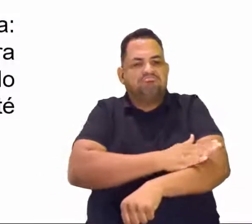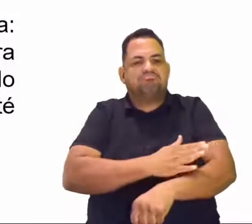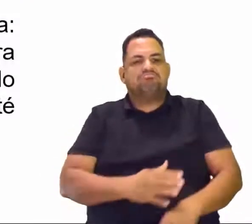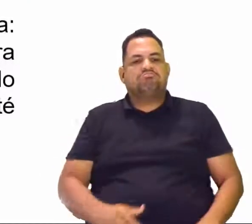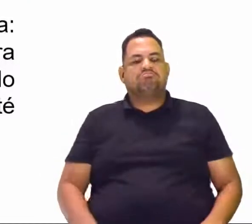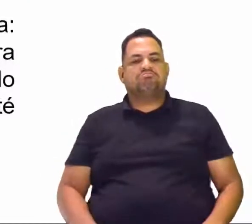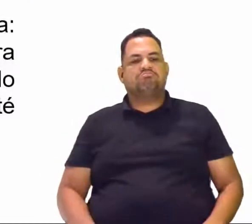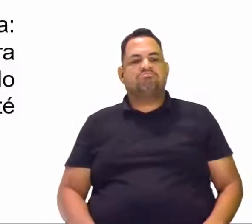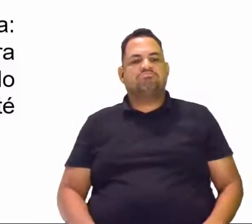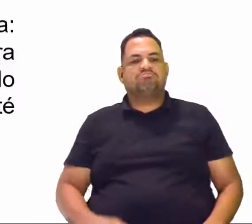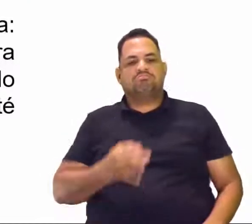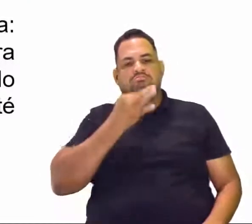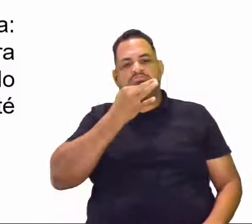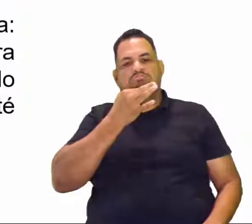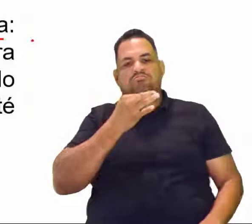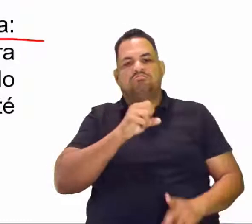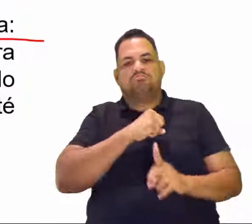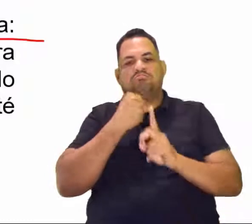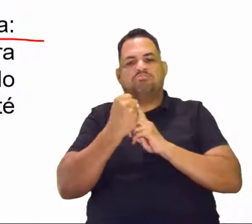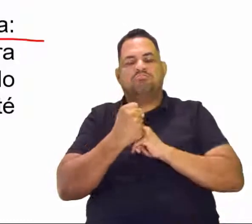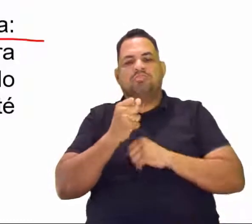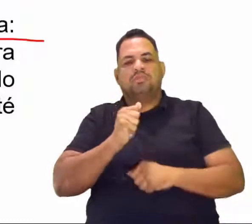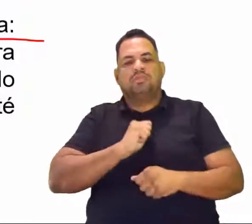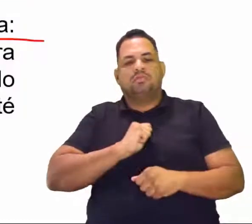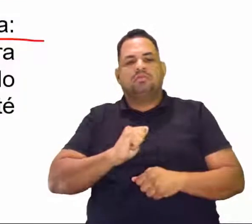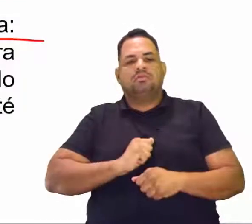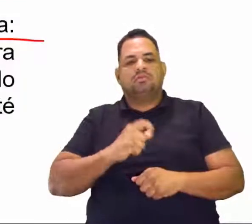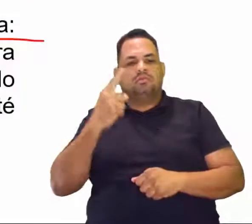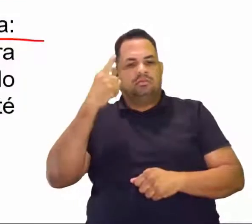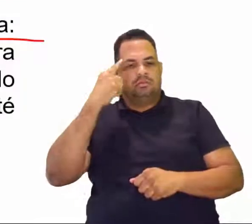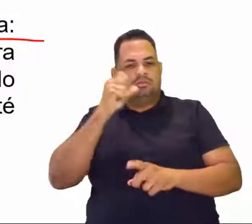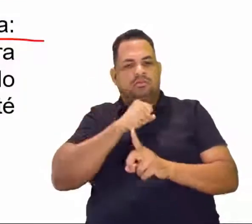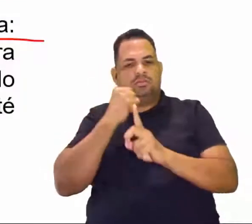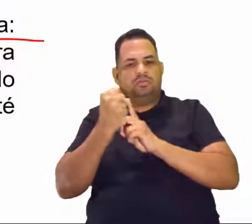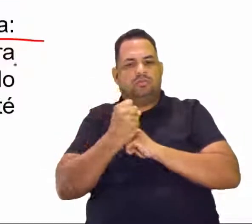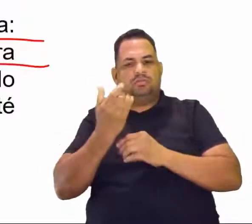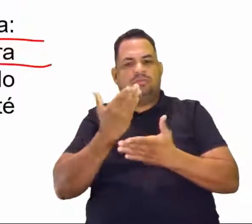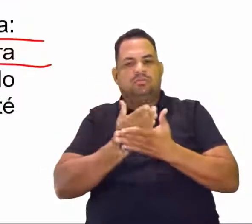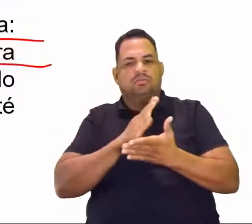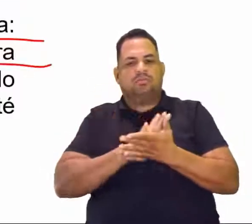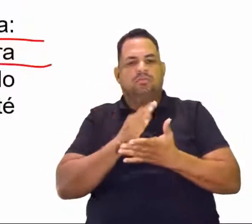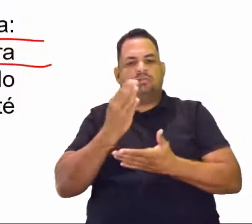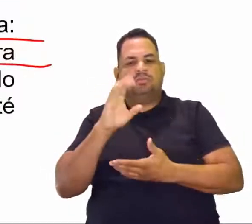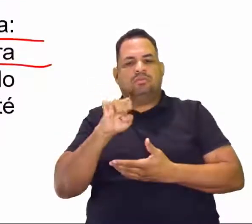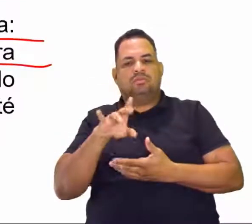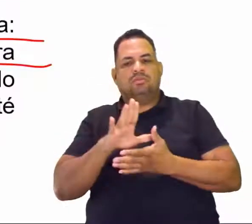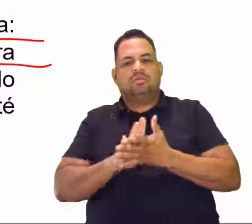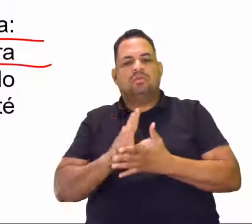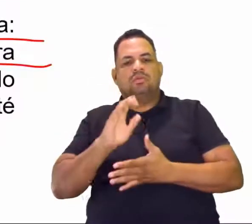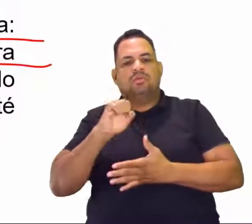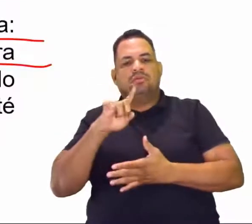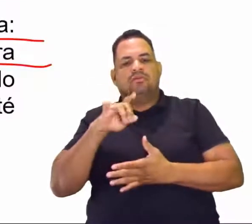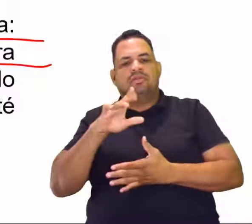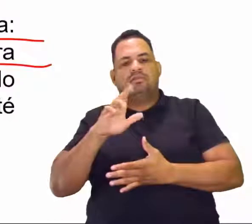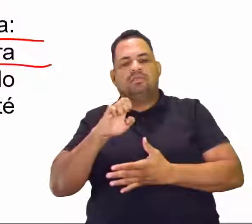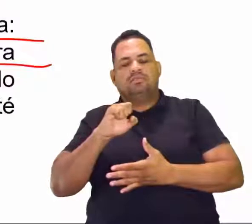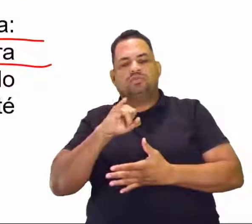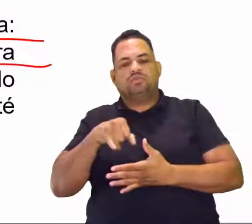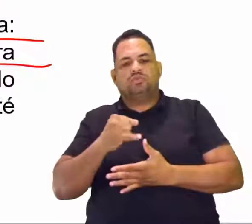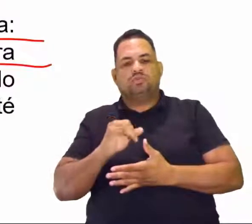país então discursos da sociologia da antropologia né pensadores sociais intérpretes como Oliveira Vianna